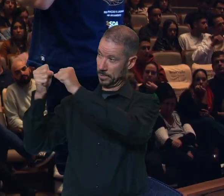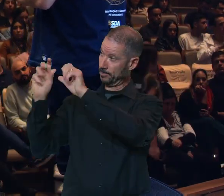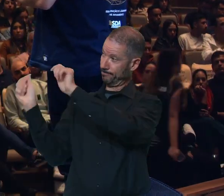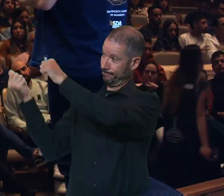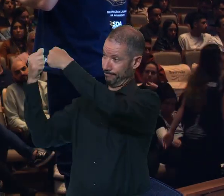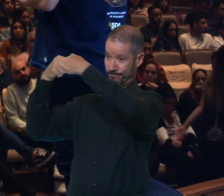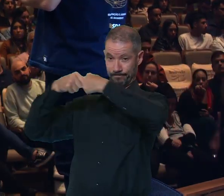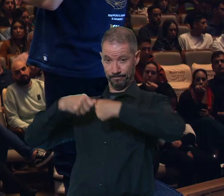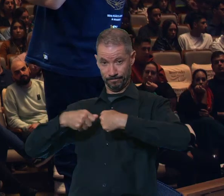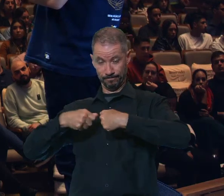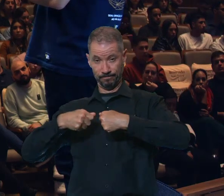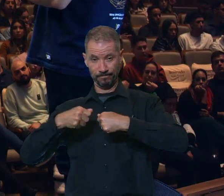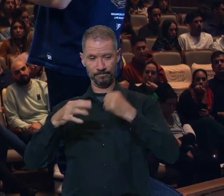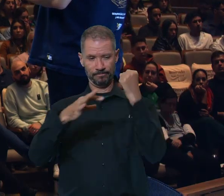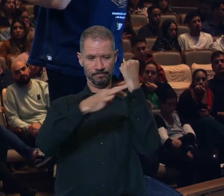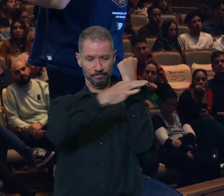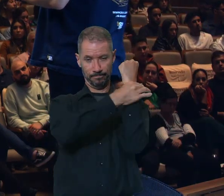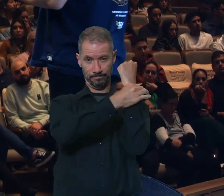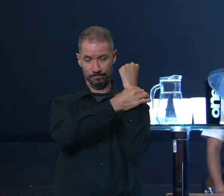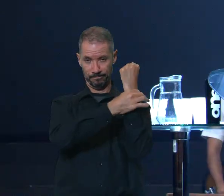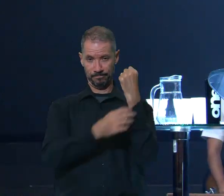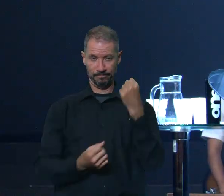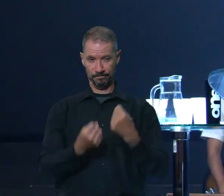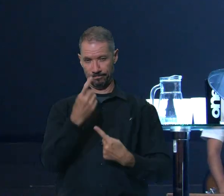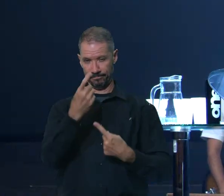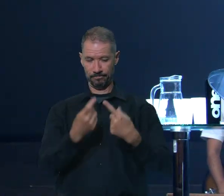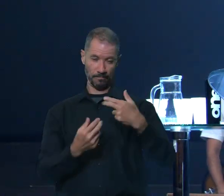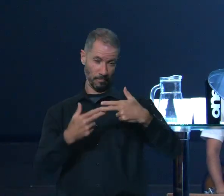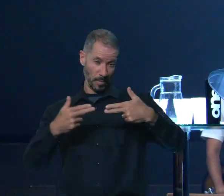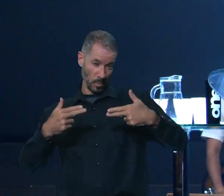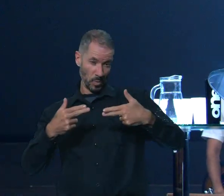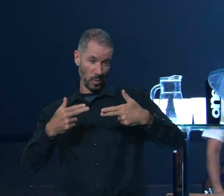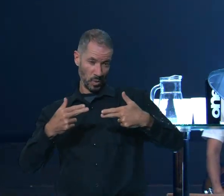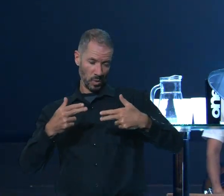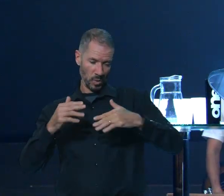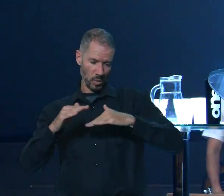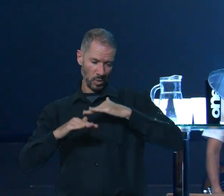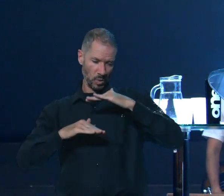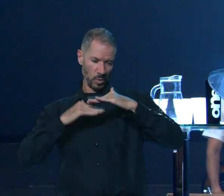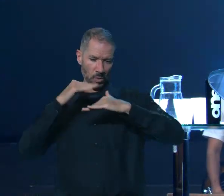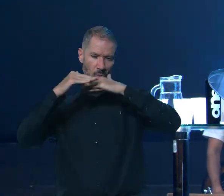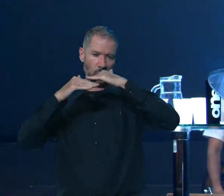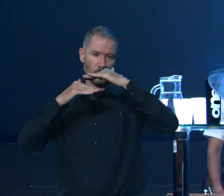Deus, e você quer garantir alguma coisa. E você produz,